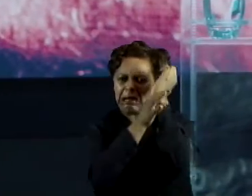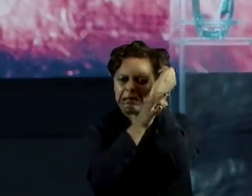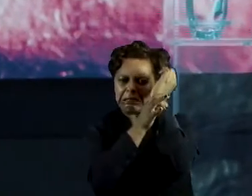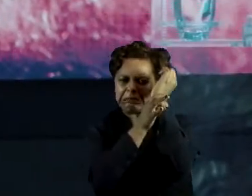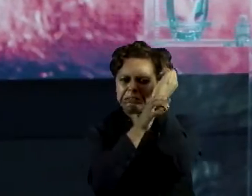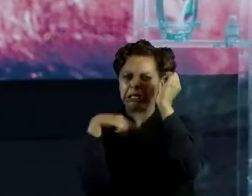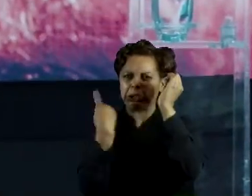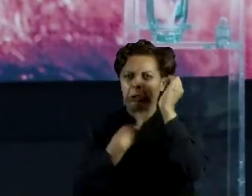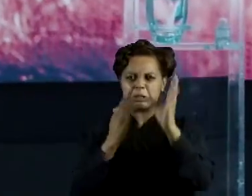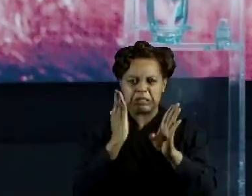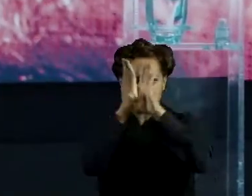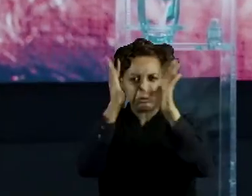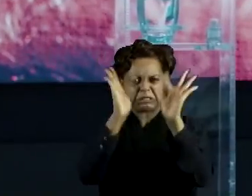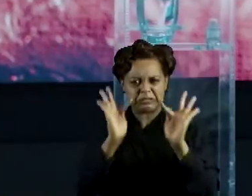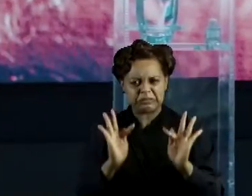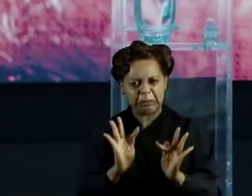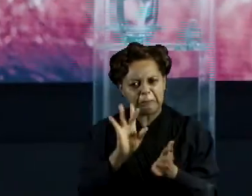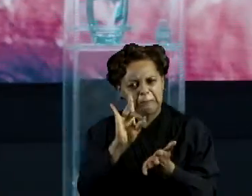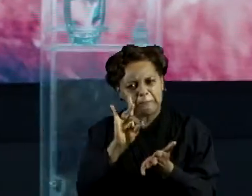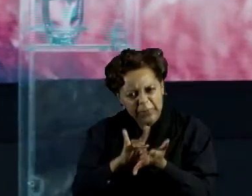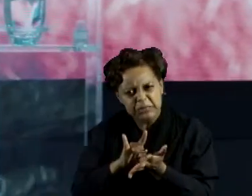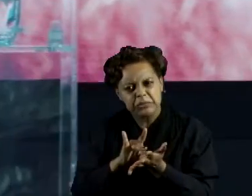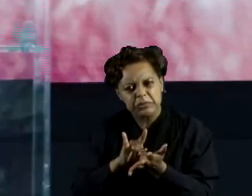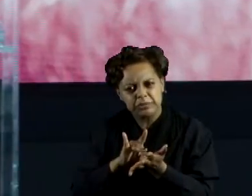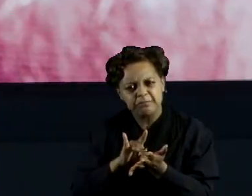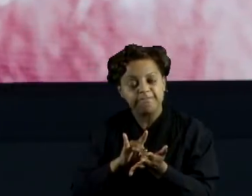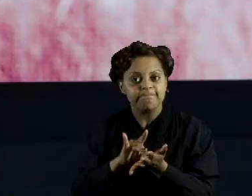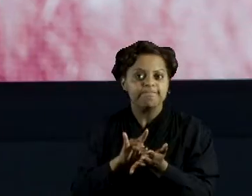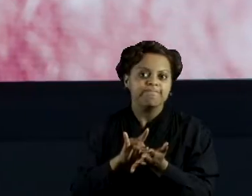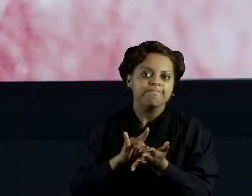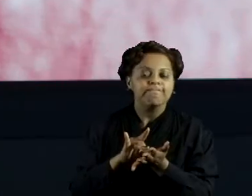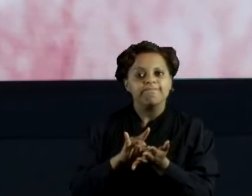de que nós vamos encontrar felicidade?